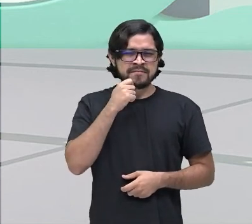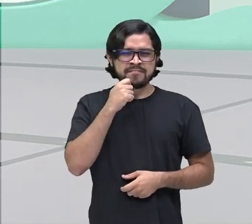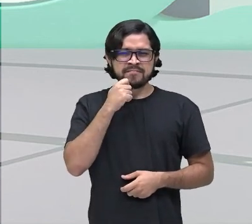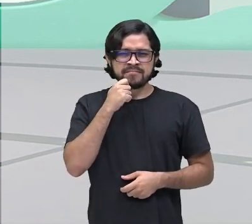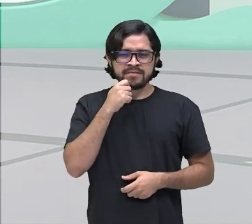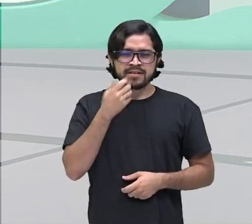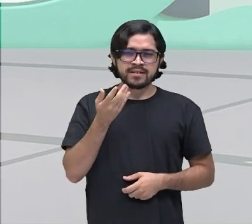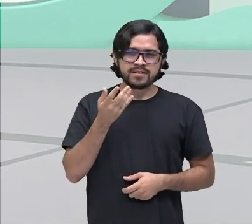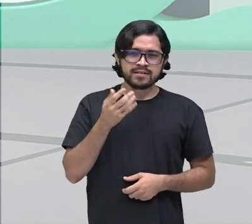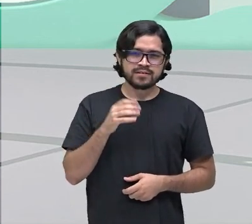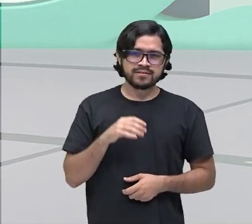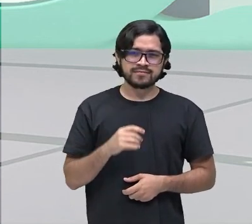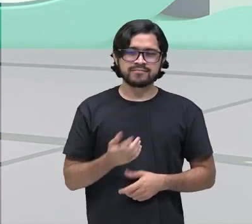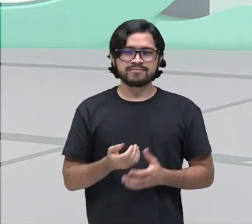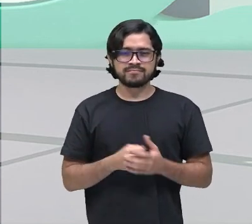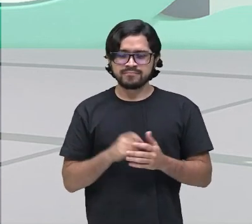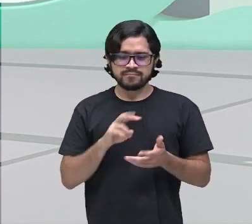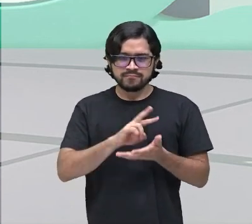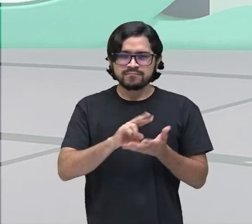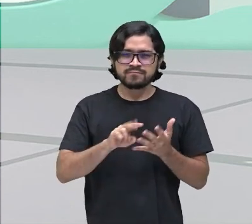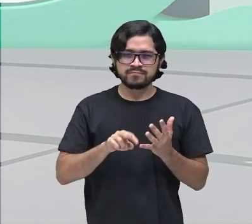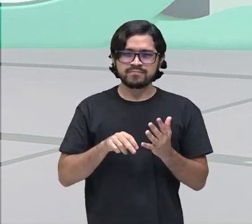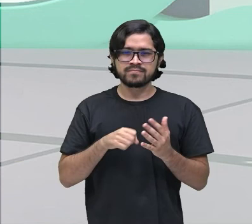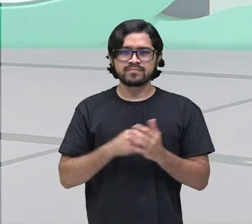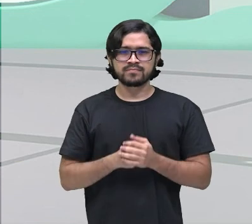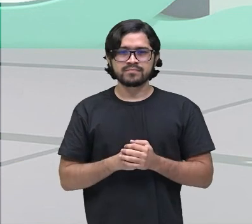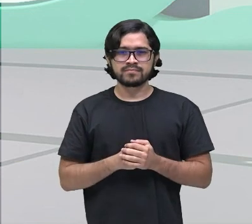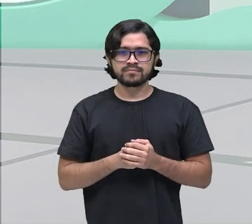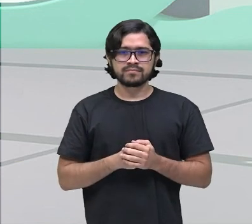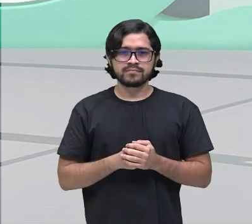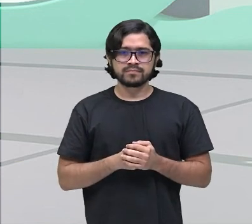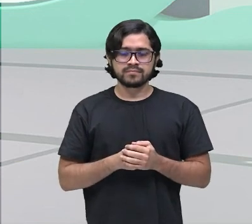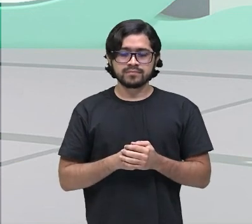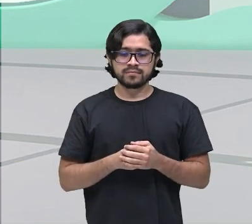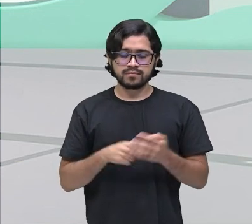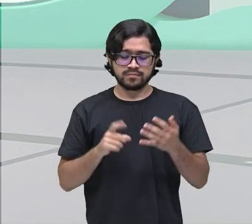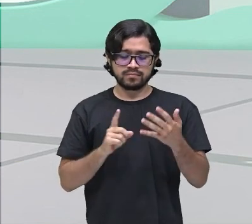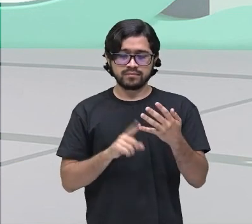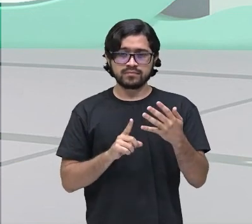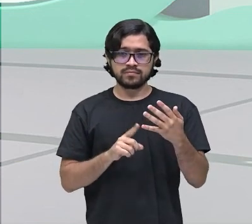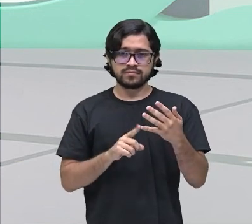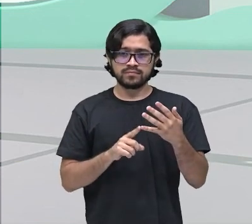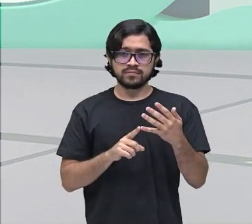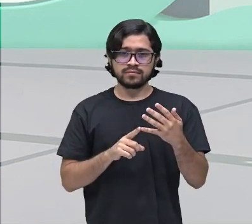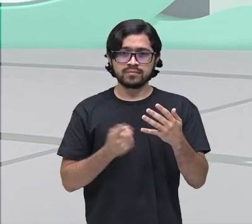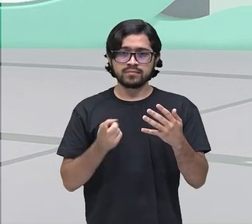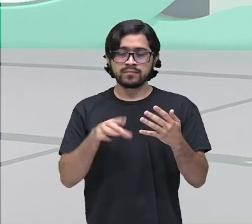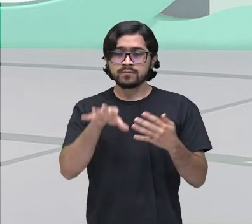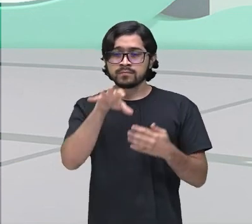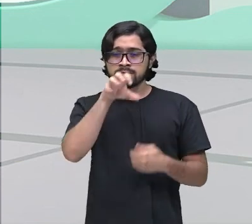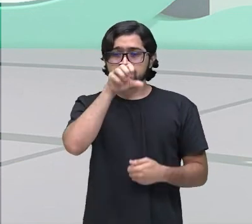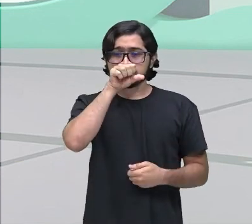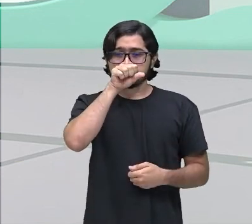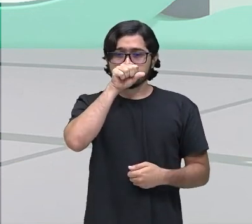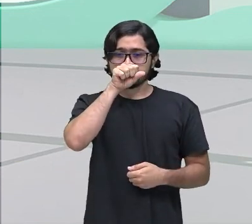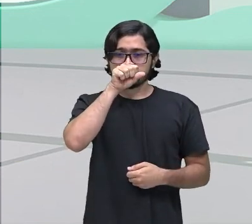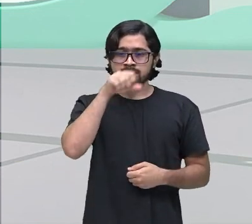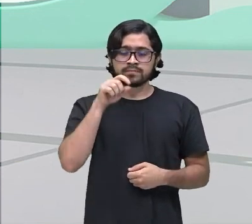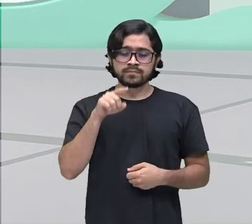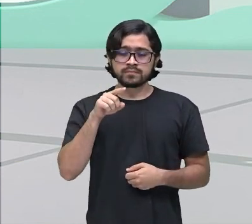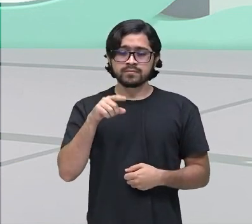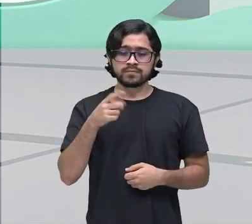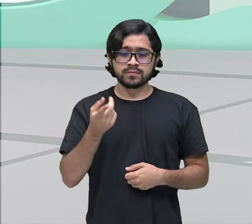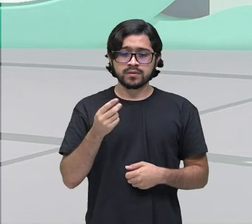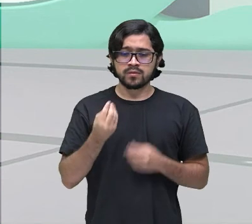né? E por último, nós vimos aí o olfato, que é o sentido responsável pelo cheiro. Esse cheiro será